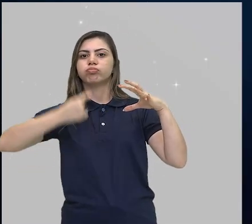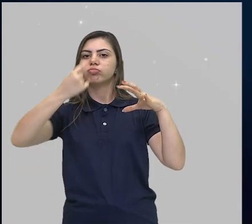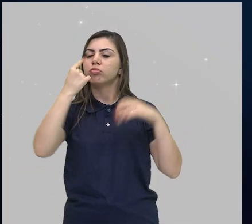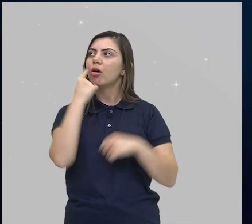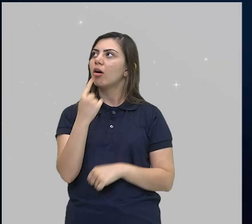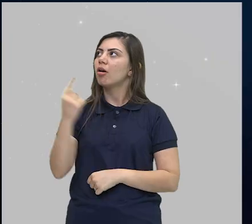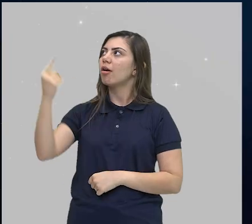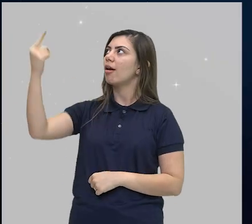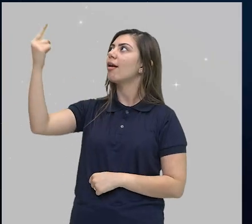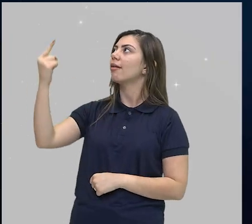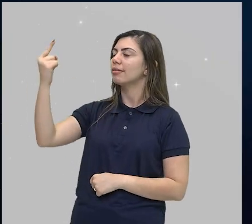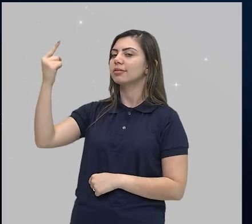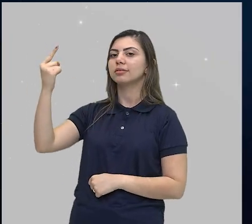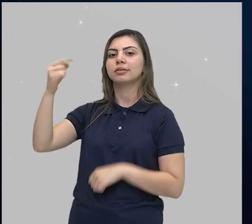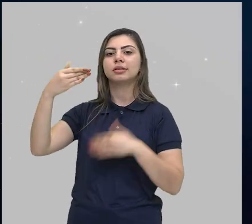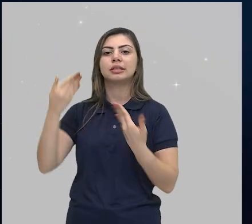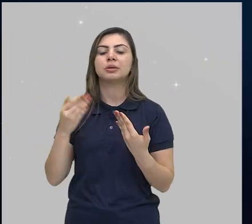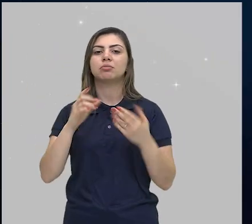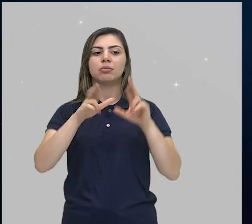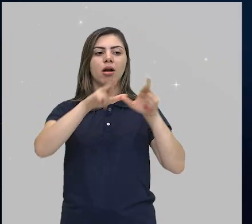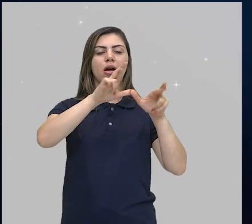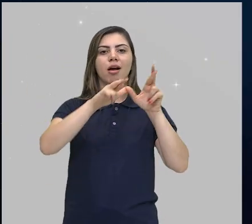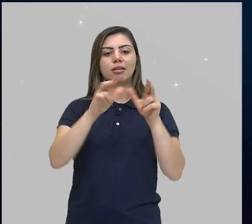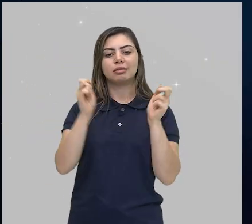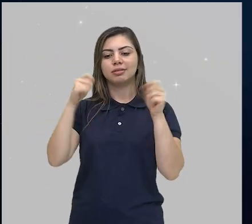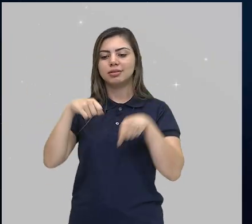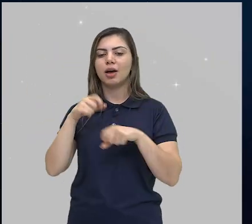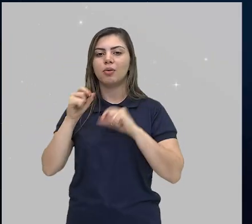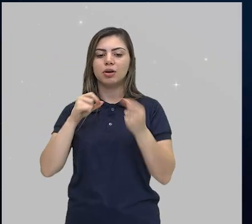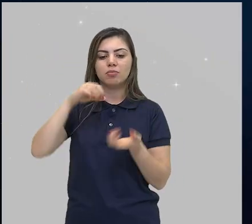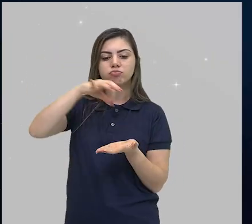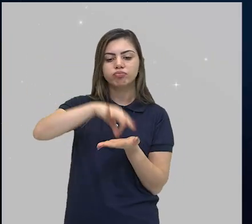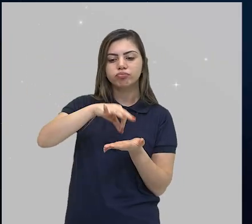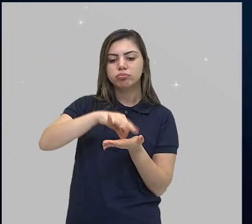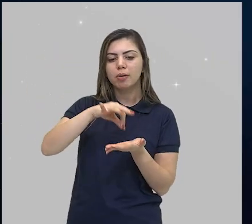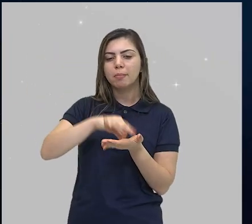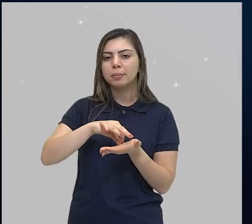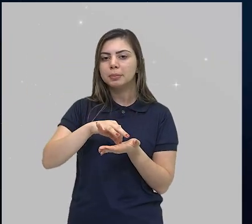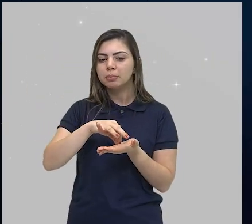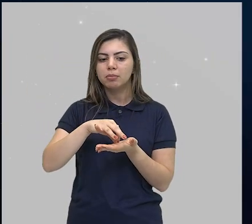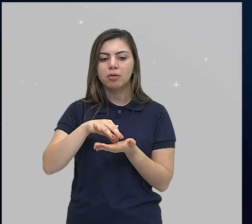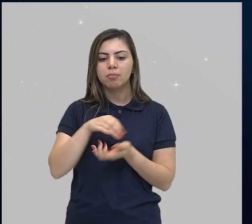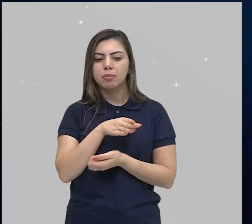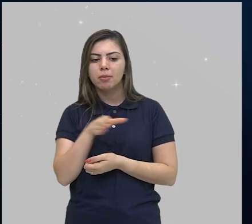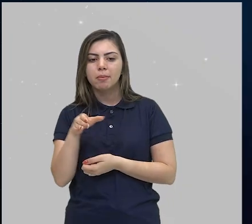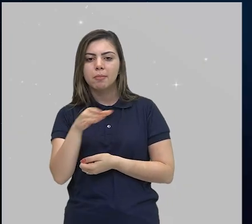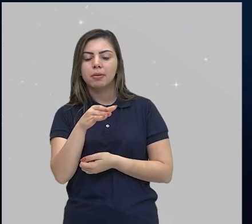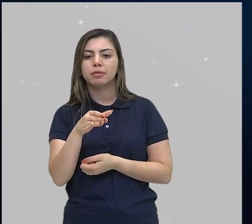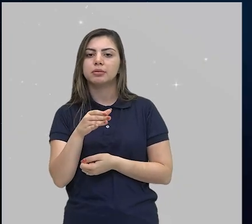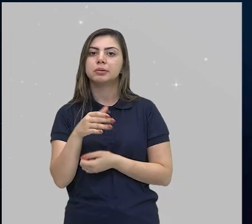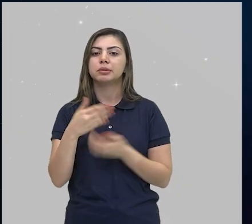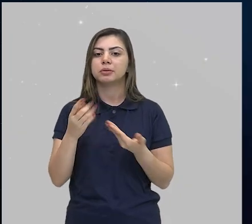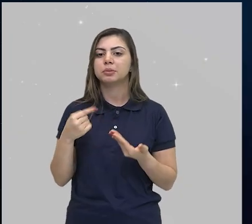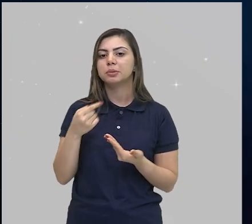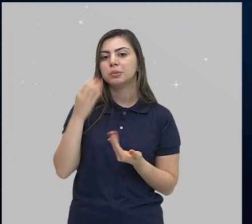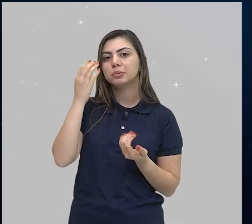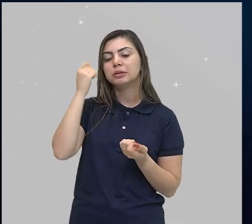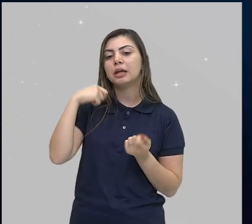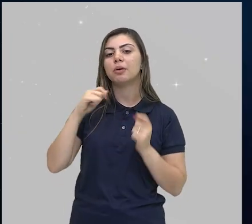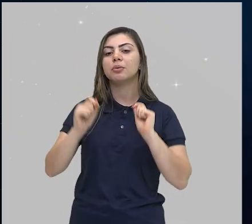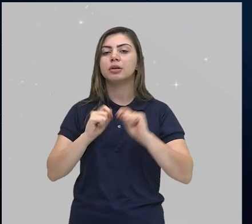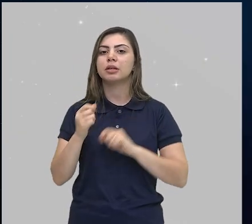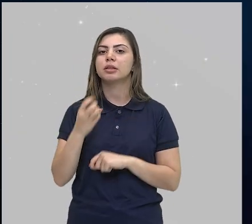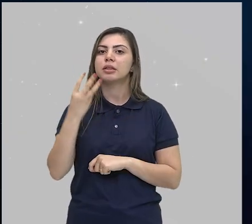esse monte de receptores que fica mais fácil encontrar pelo menos 3 ou 4 satélites que combinam